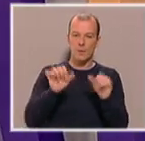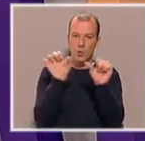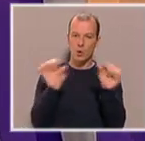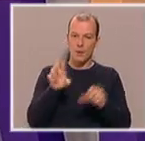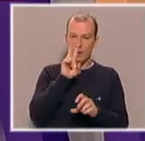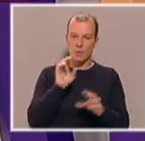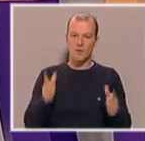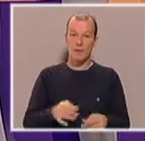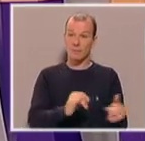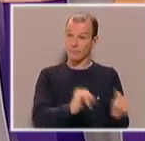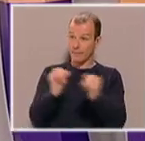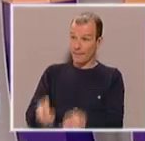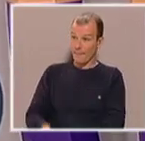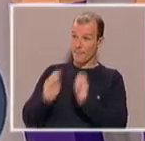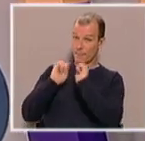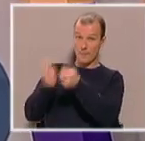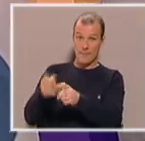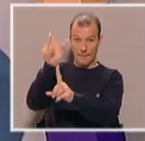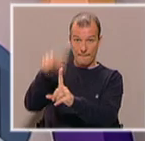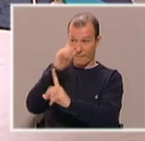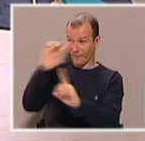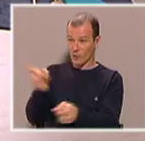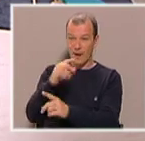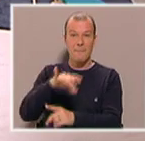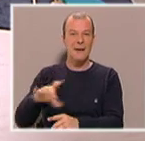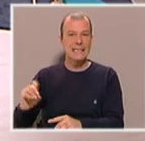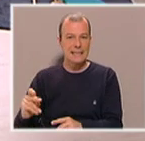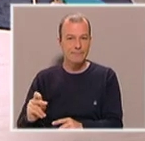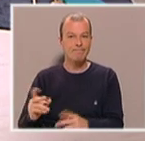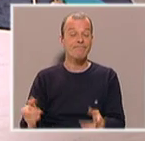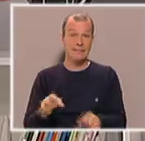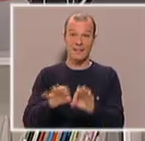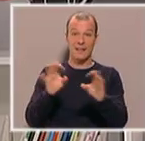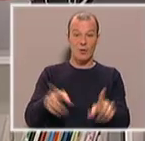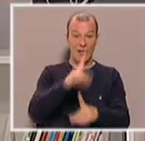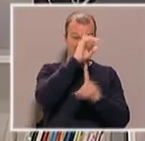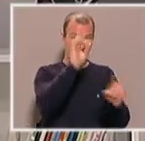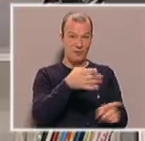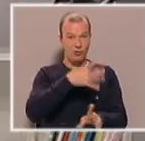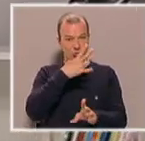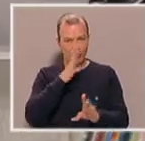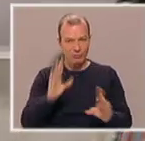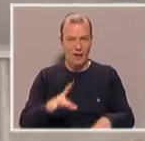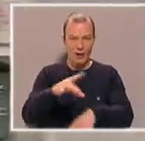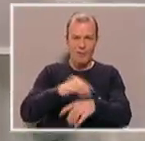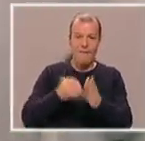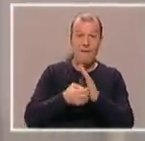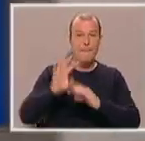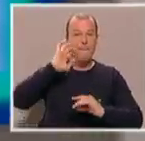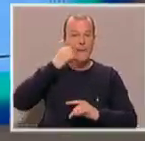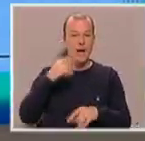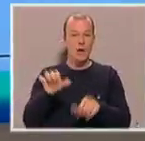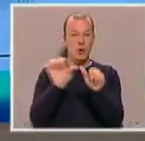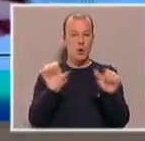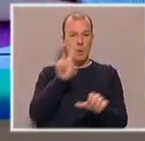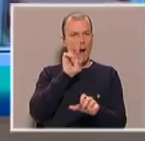respiratório. Márcia, queres dizer agora esta parte? Ok, então... Tal como a professora Marta explicou, há várias doenças que afetam o sistema respiratório, mas